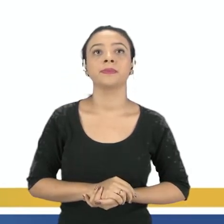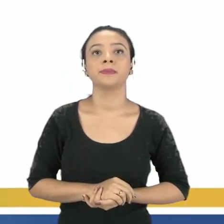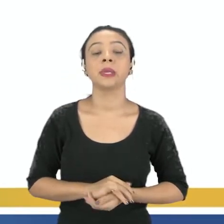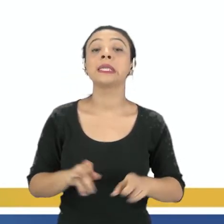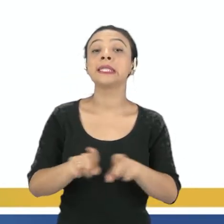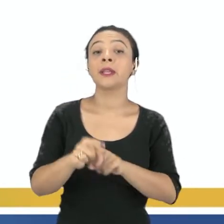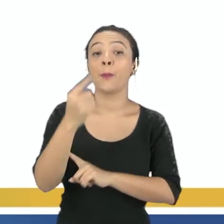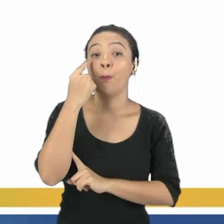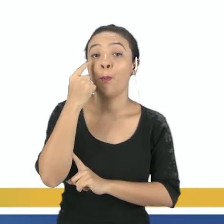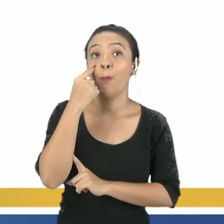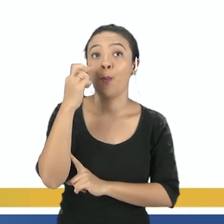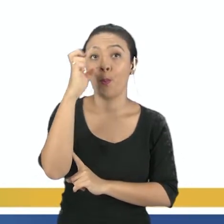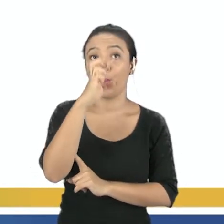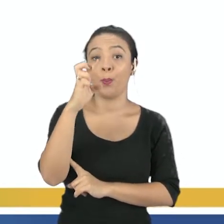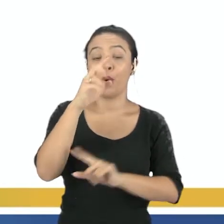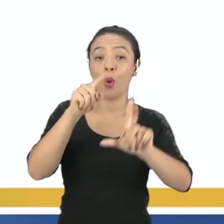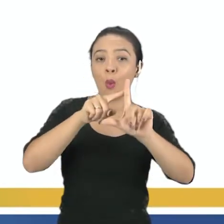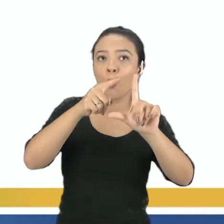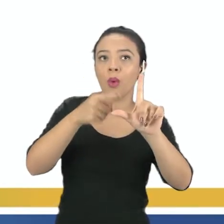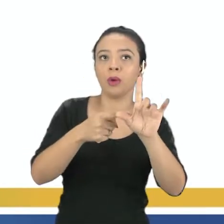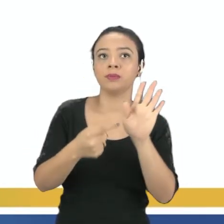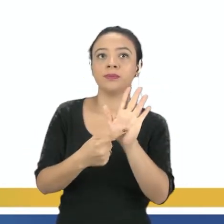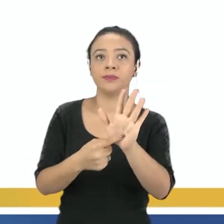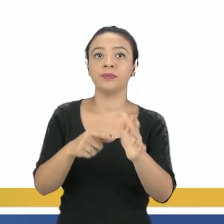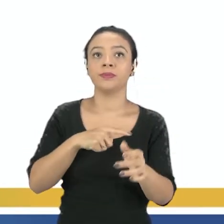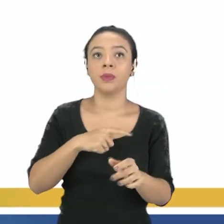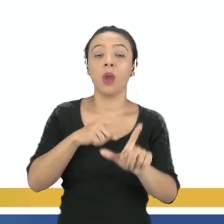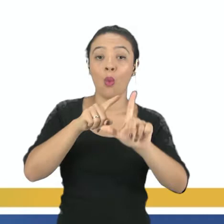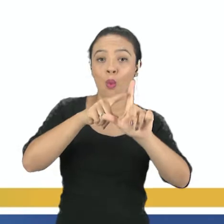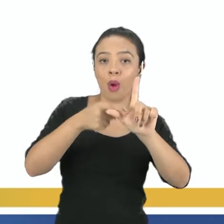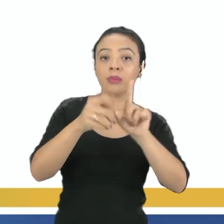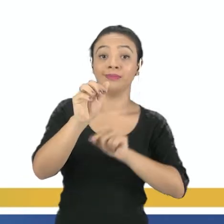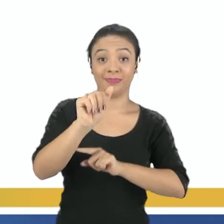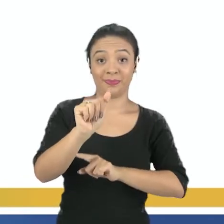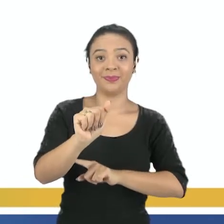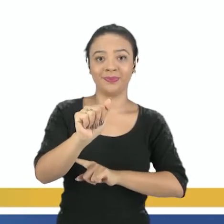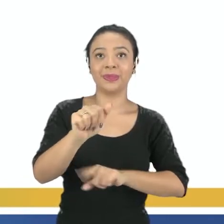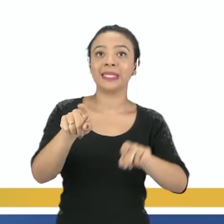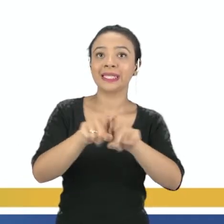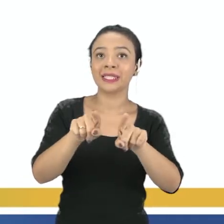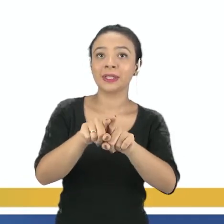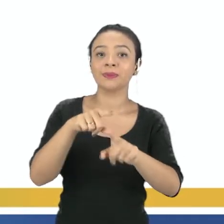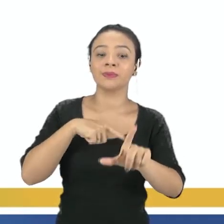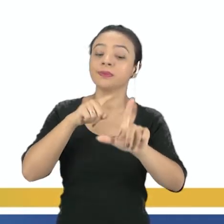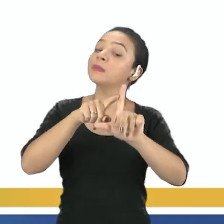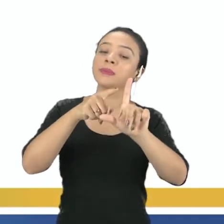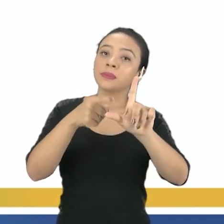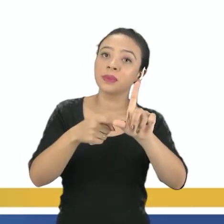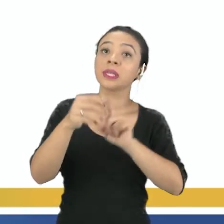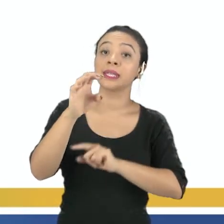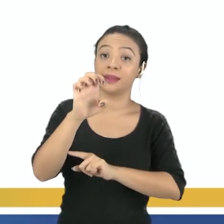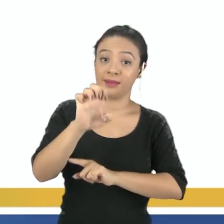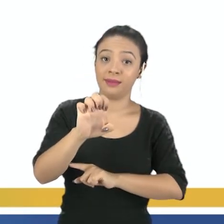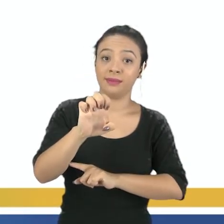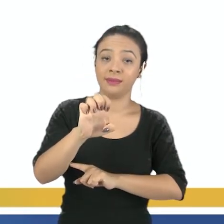Então, observe aí os ângulos a seguir, né? Nós temos o ângulo A aí e nós temos o ângulo